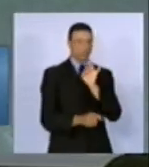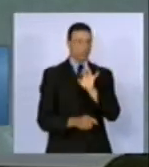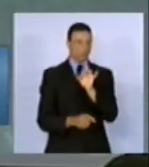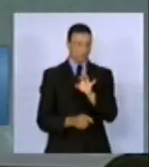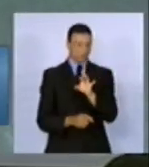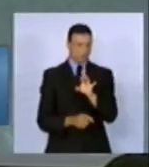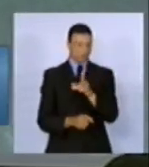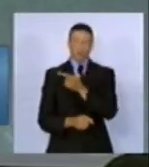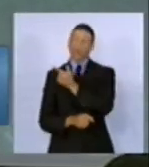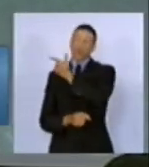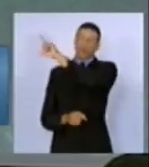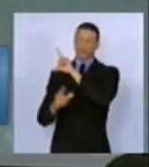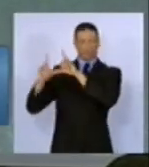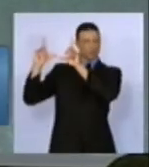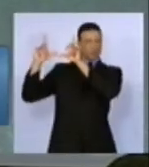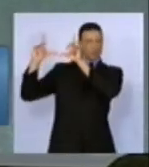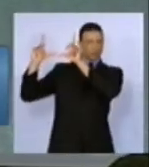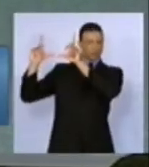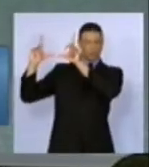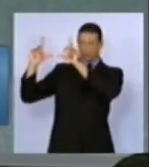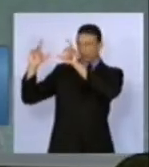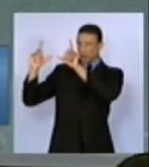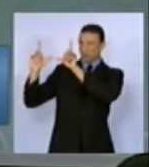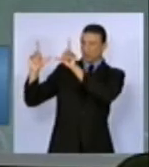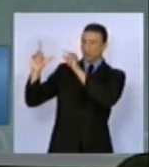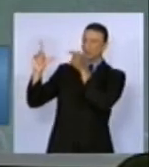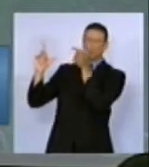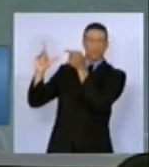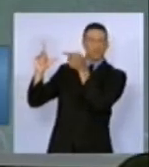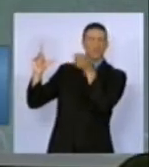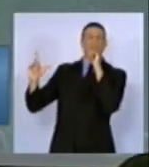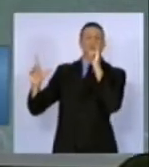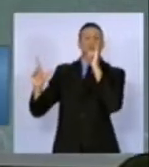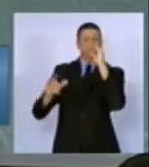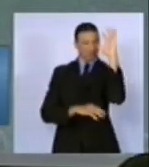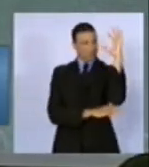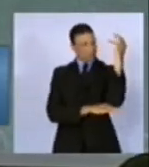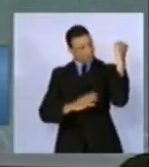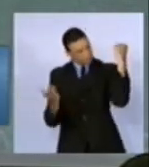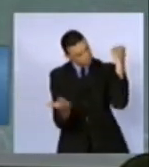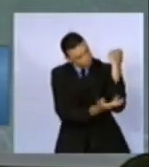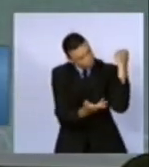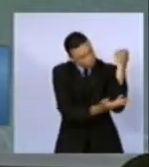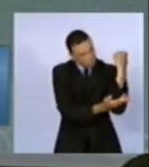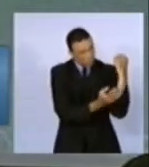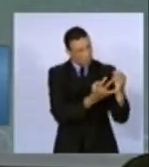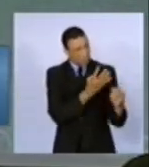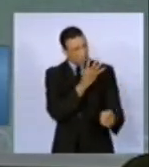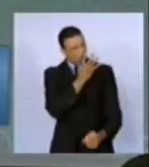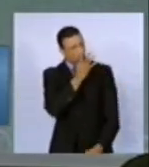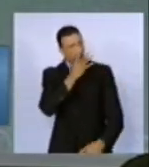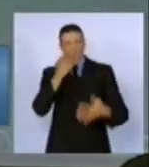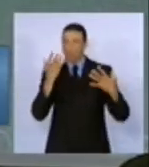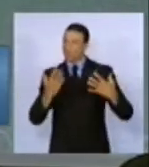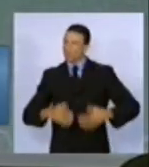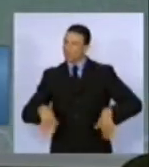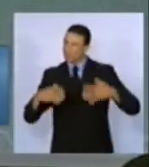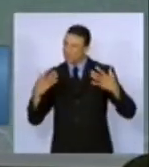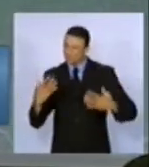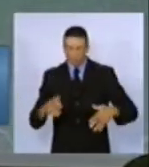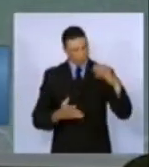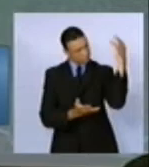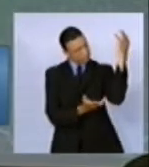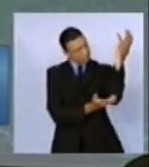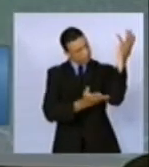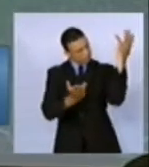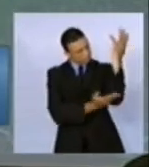foto da topografia da região algumas pessoas no centro super muito como é que se corta essa cana fico impressionado como é que nós temos essa capacidade de